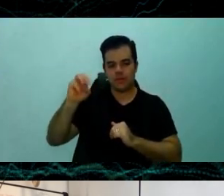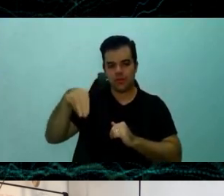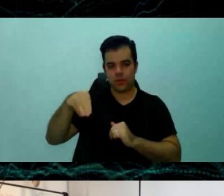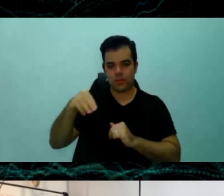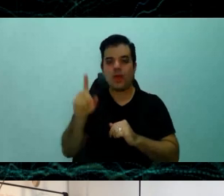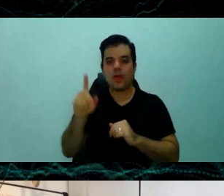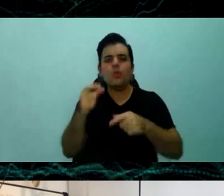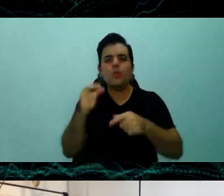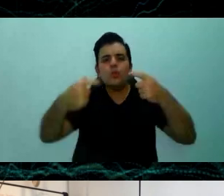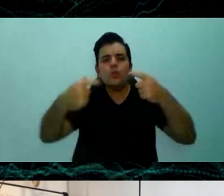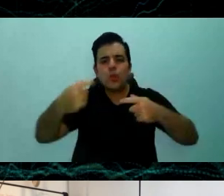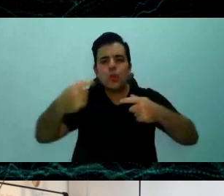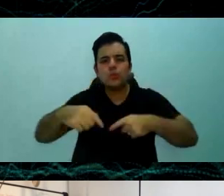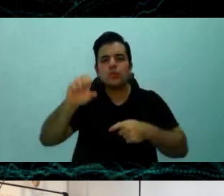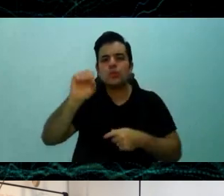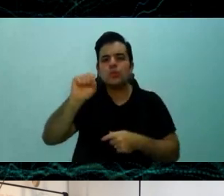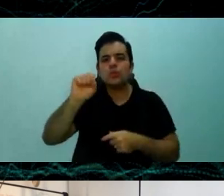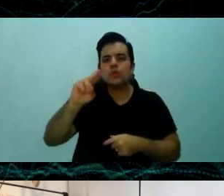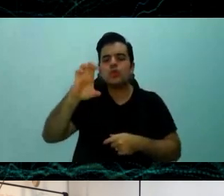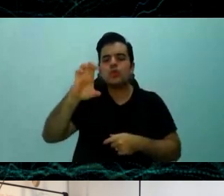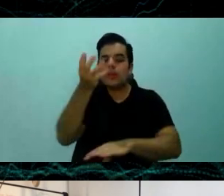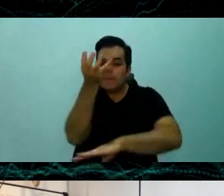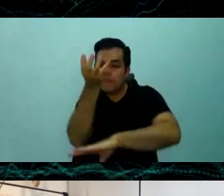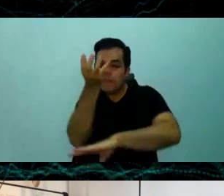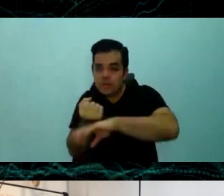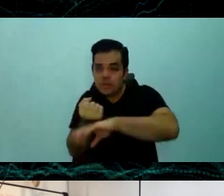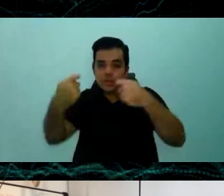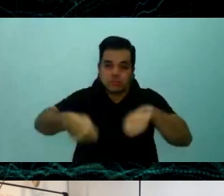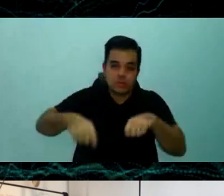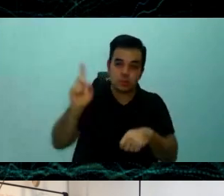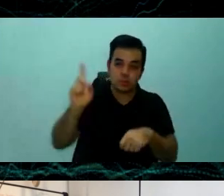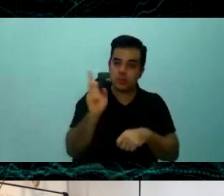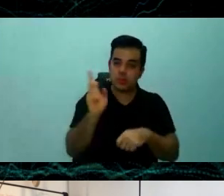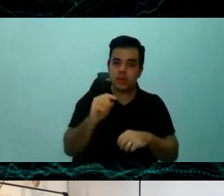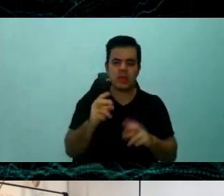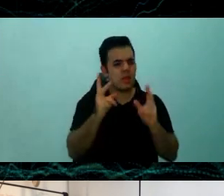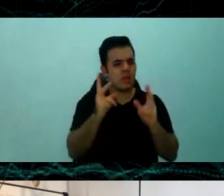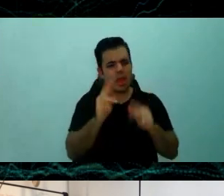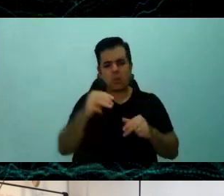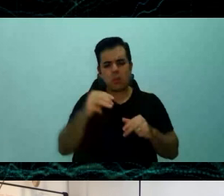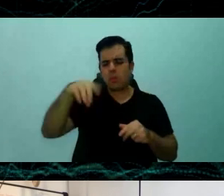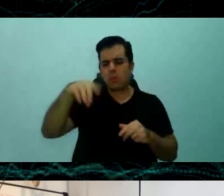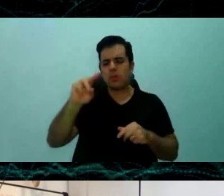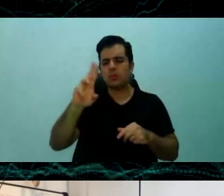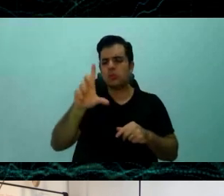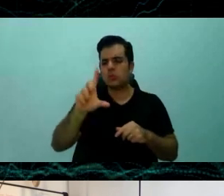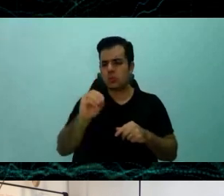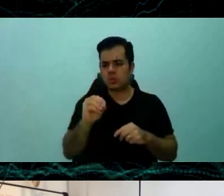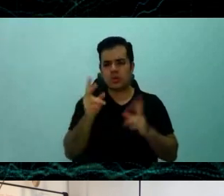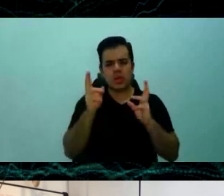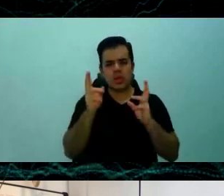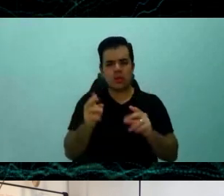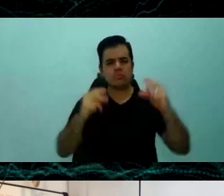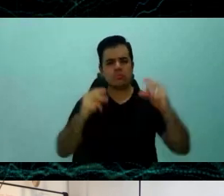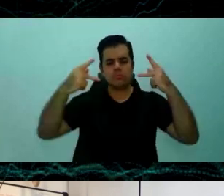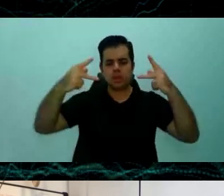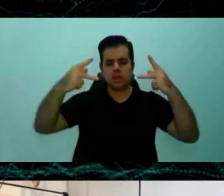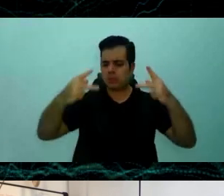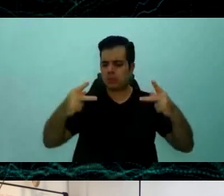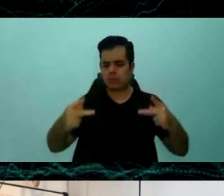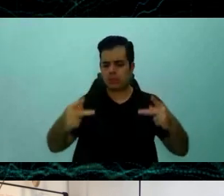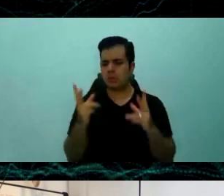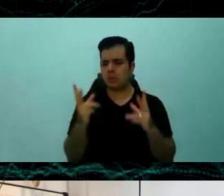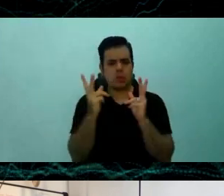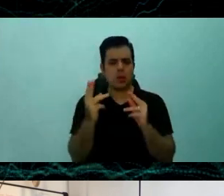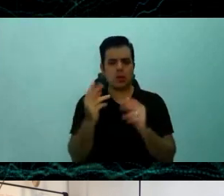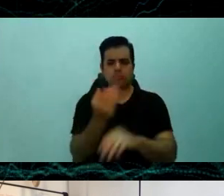vai ser, se ele vai ter que baixar alguma coisa. É igual que você usa no módulo, tá? Quando você está usando o bloquinho de módulo do Terraform.